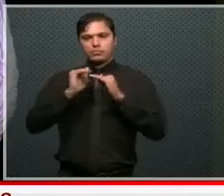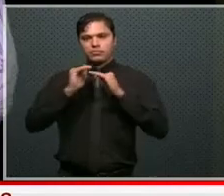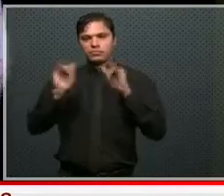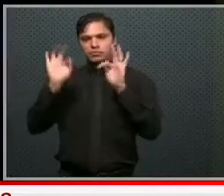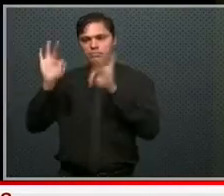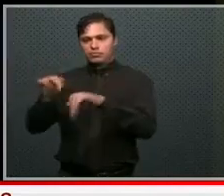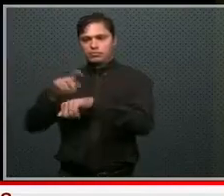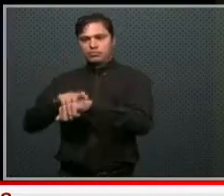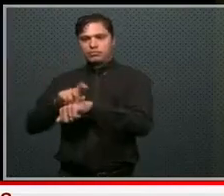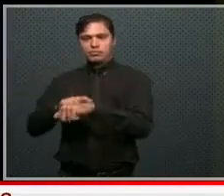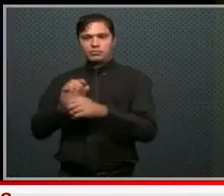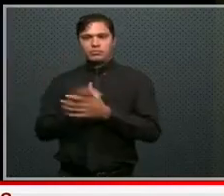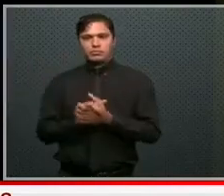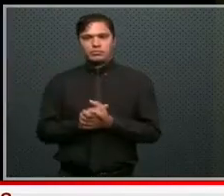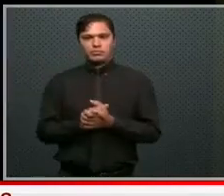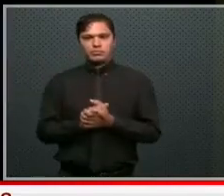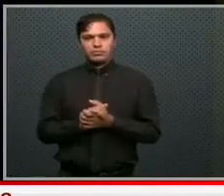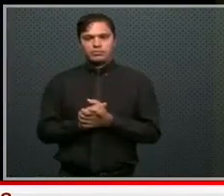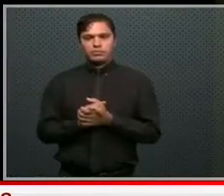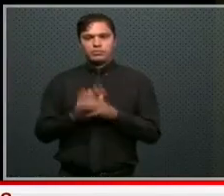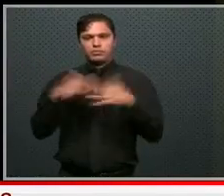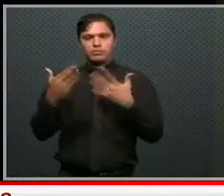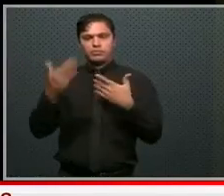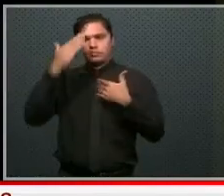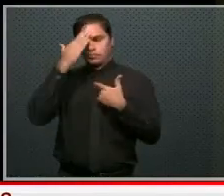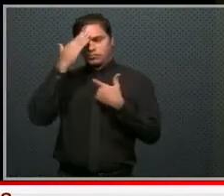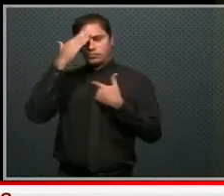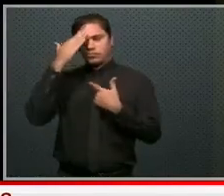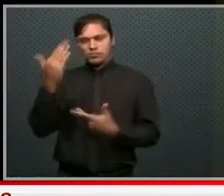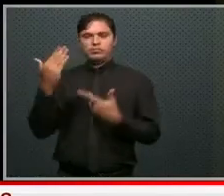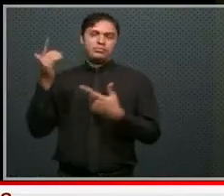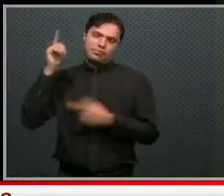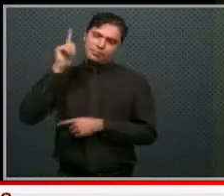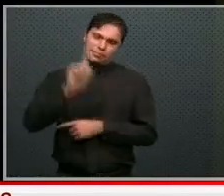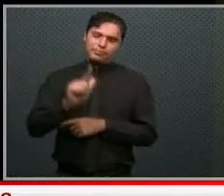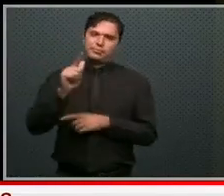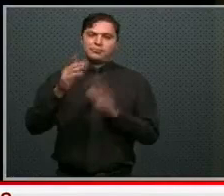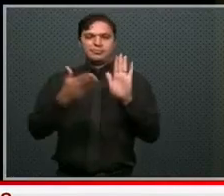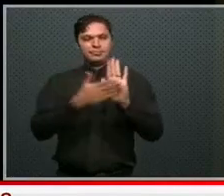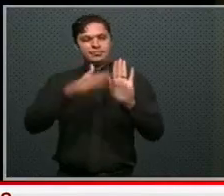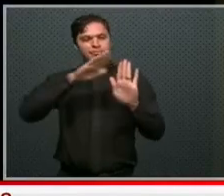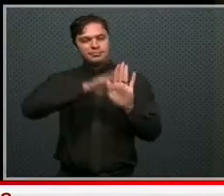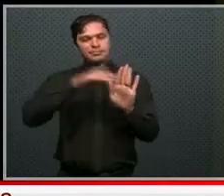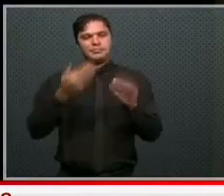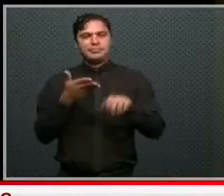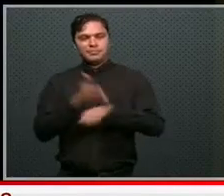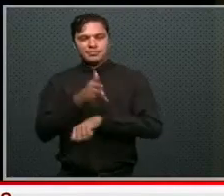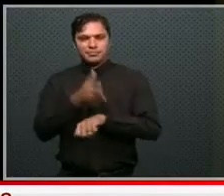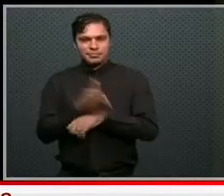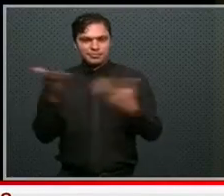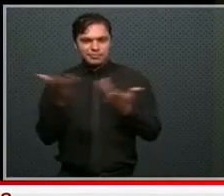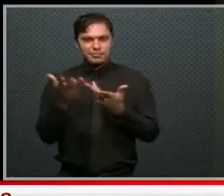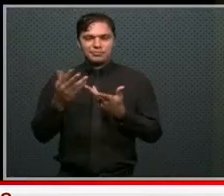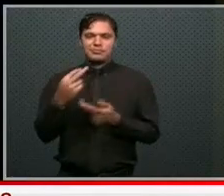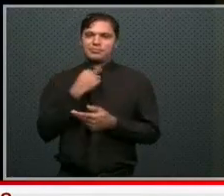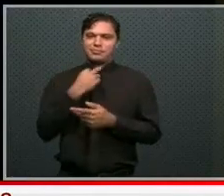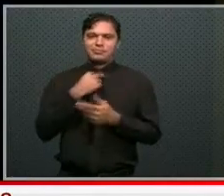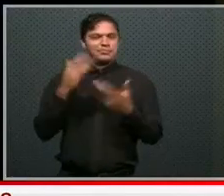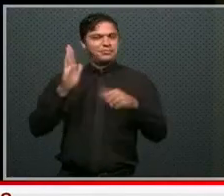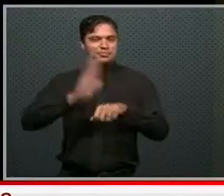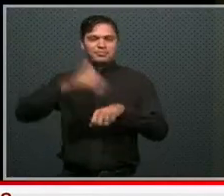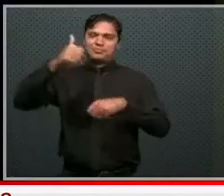meu tempo dessa forma eu agradeço mais uma vez essa oportunidade de estar presente e não poderia ser